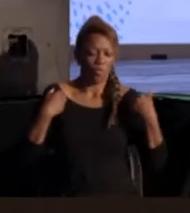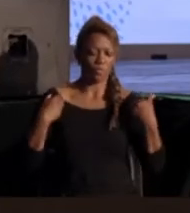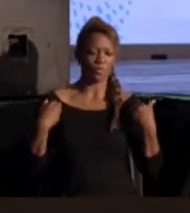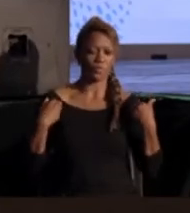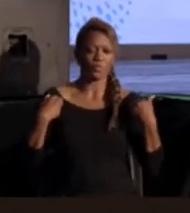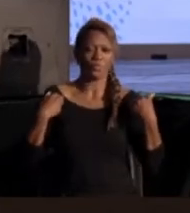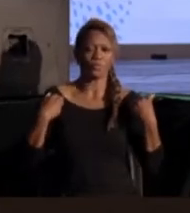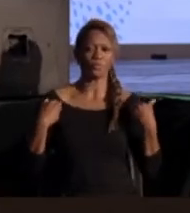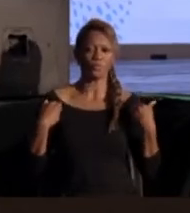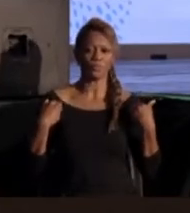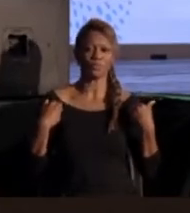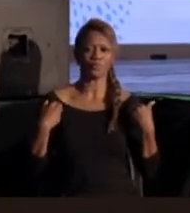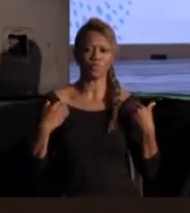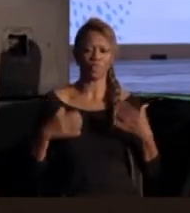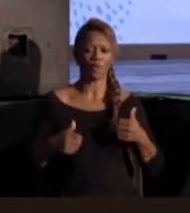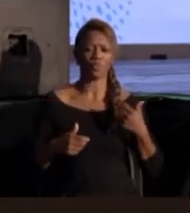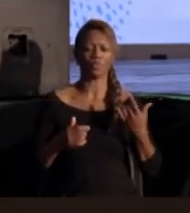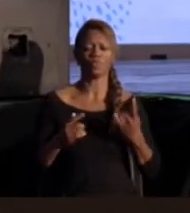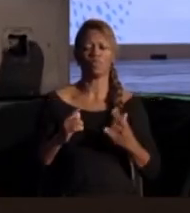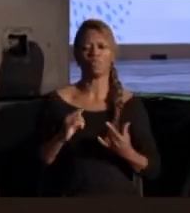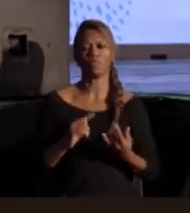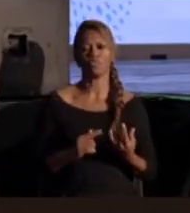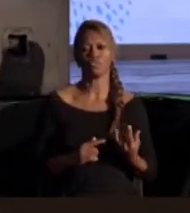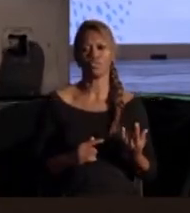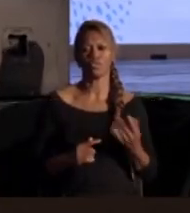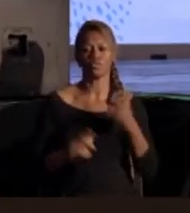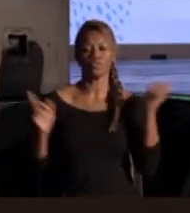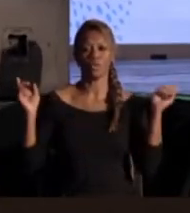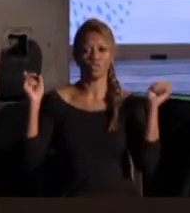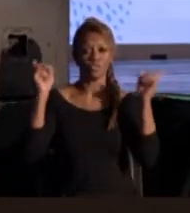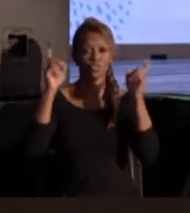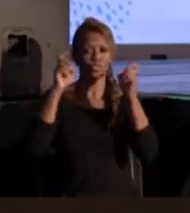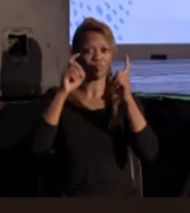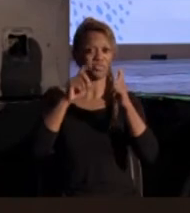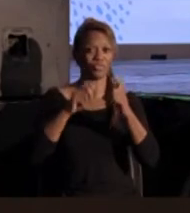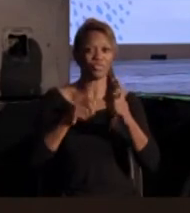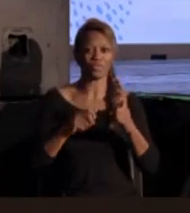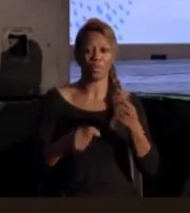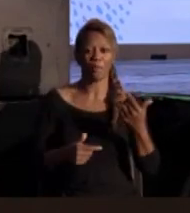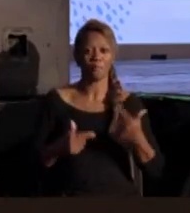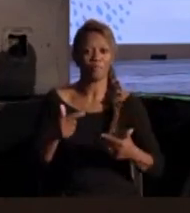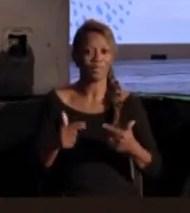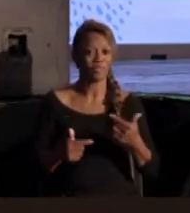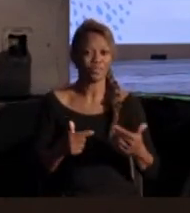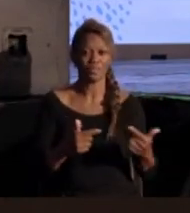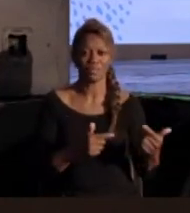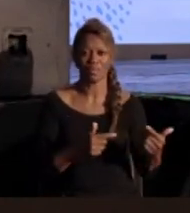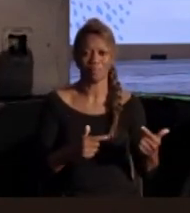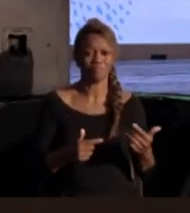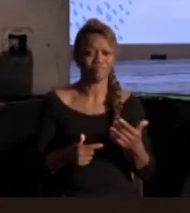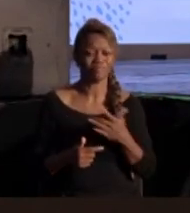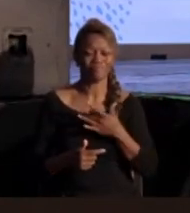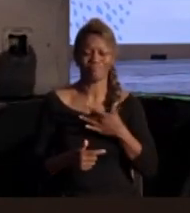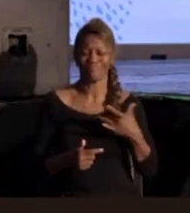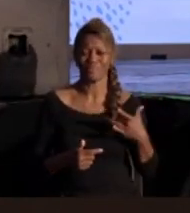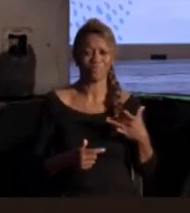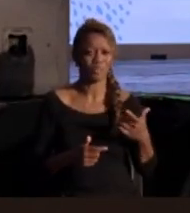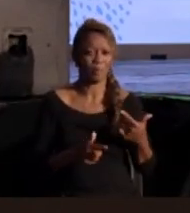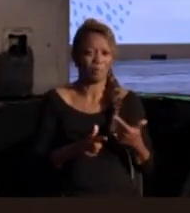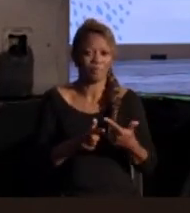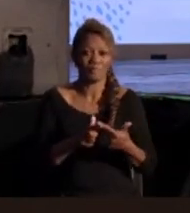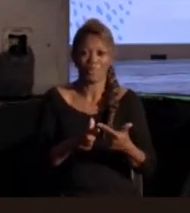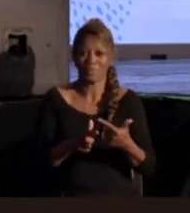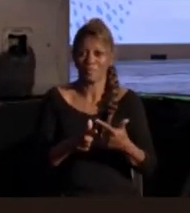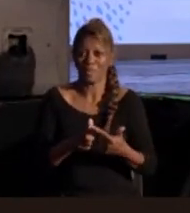energia. Então, isso fica muito mais difícil. E aí, sem política pública, sem um projeto de saúde coletiva, isso